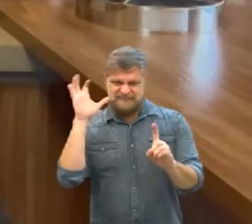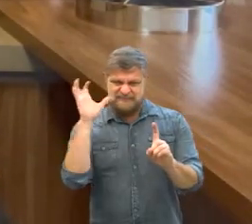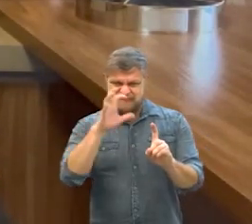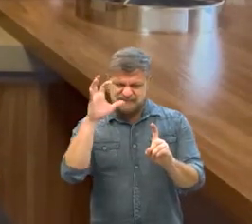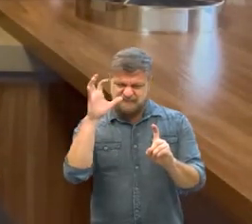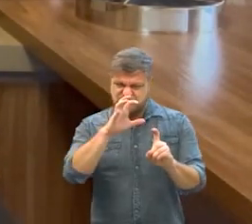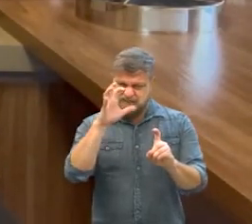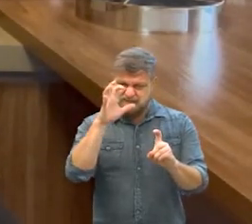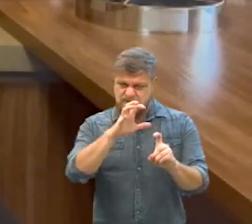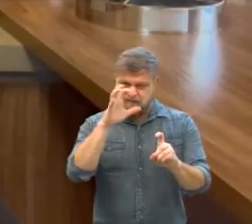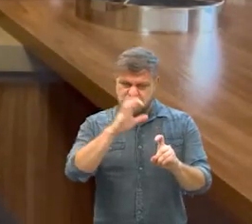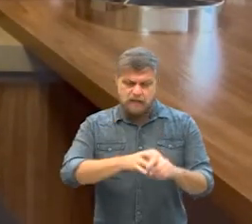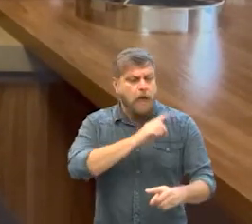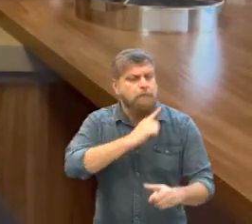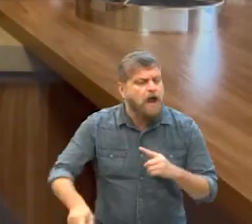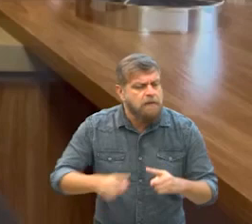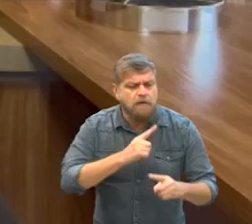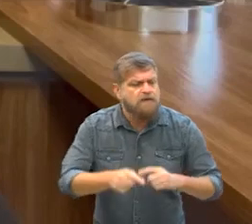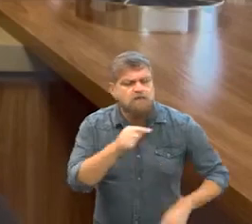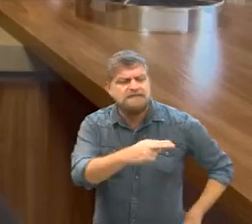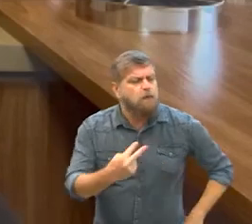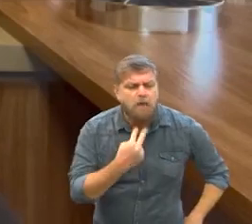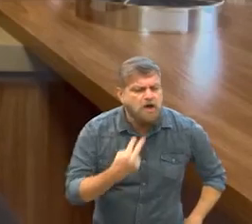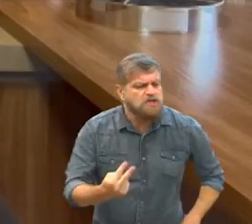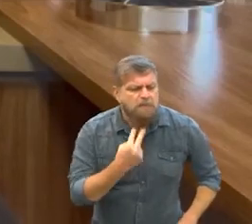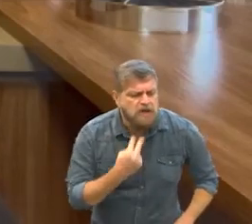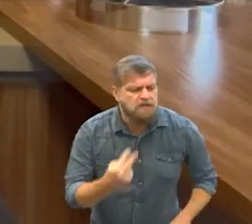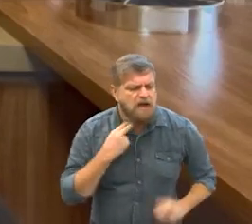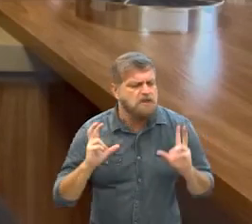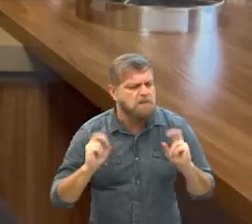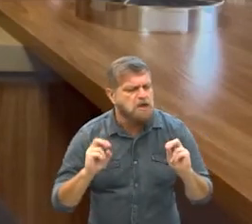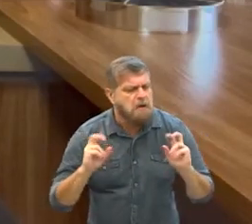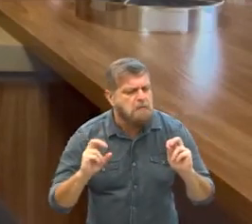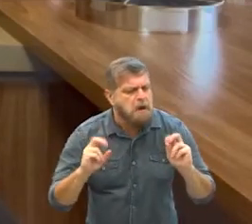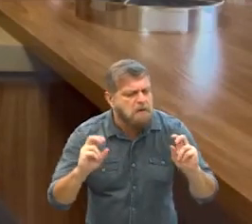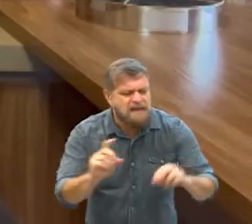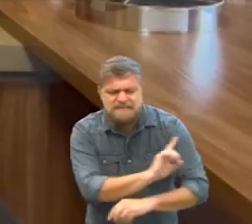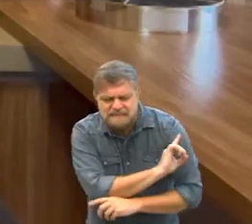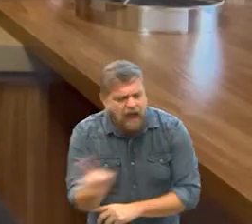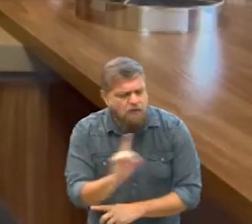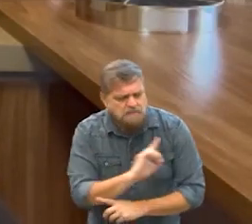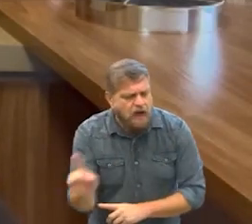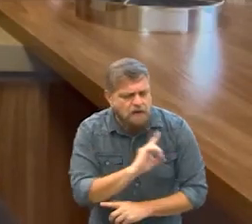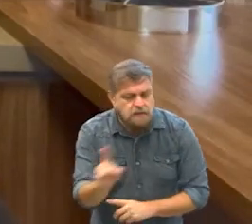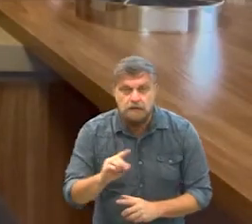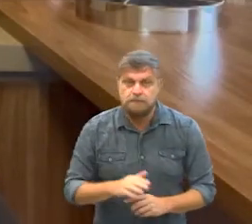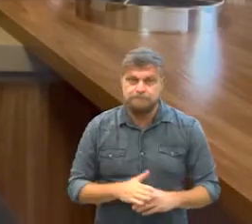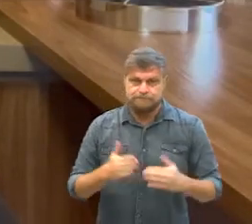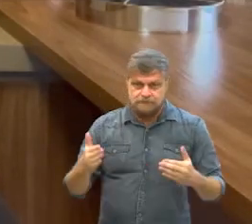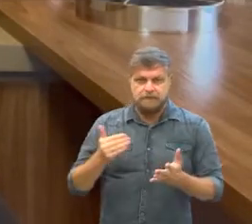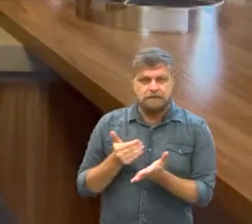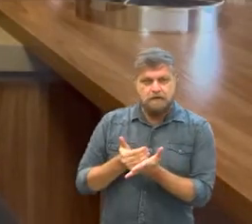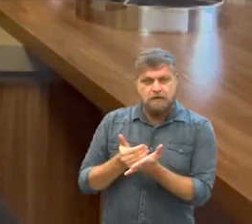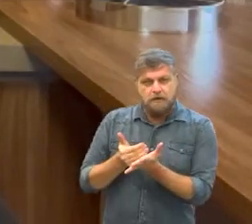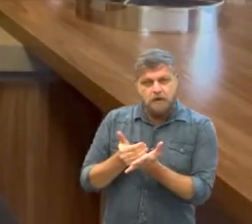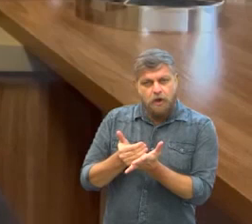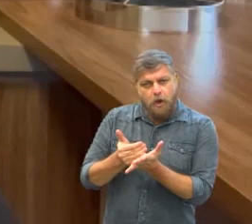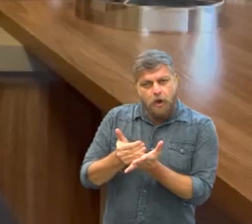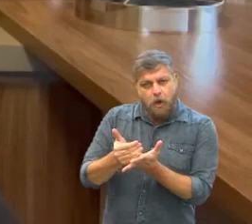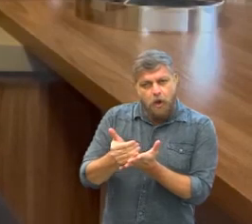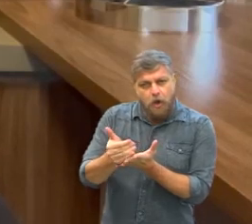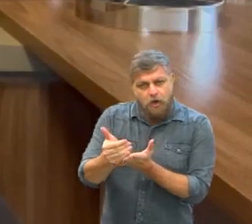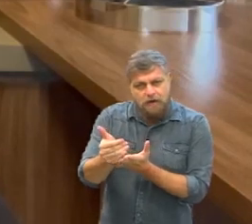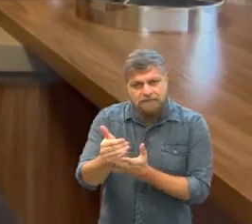psicológicas de limitação para ela não poder sair, ela não poder fazer as coisas que ela gosta. Então, tudo